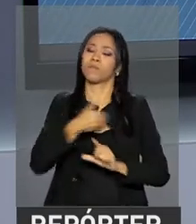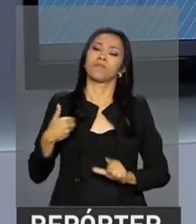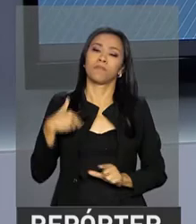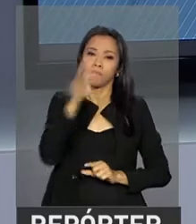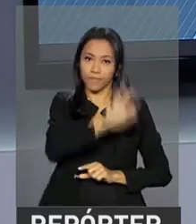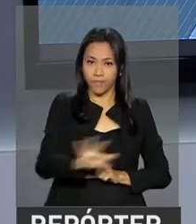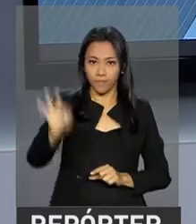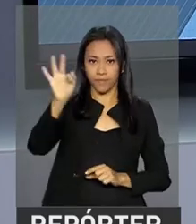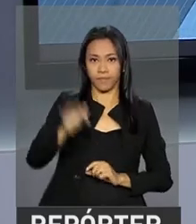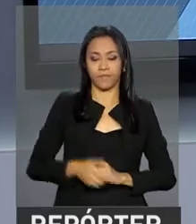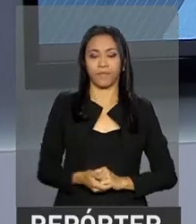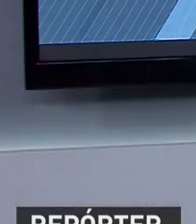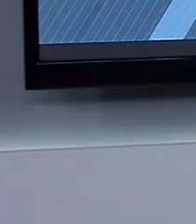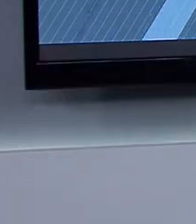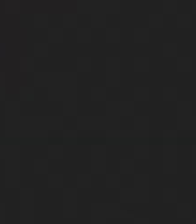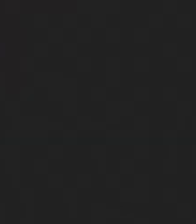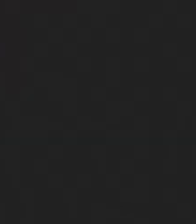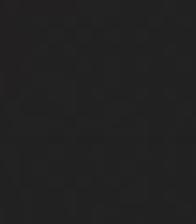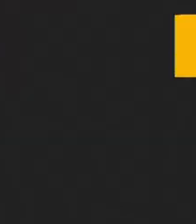tv do governo federal